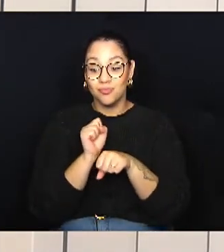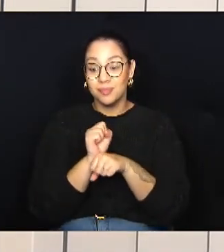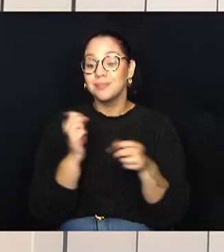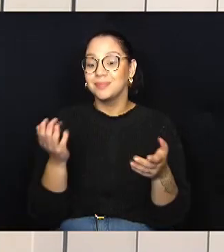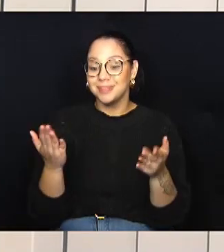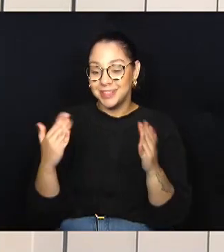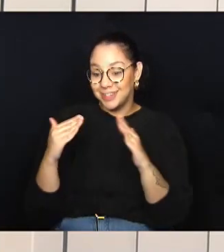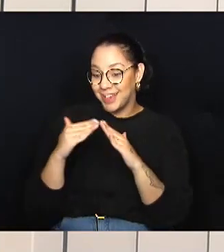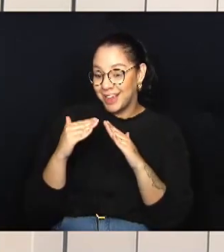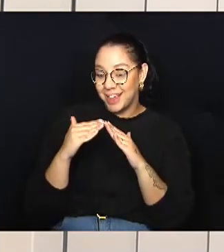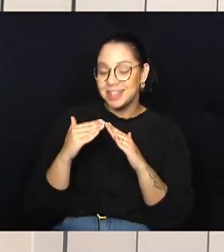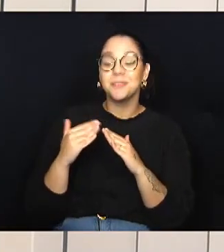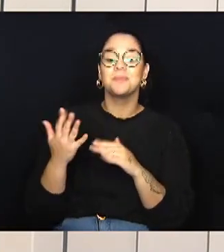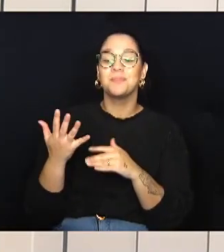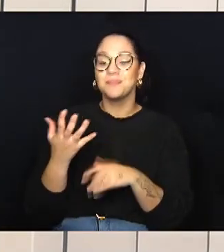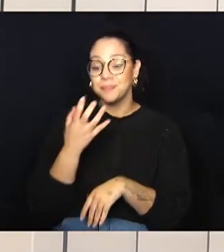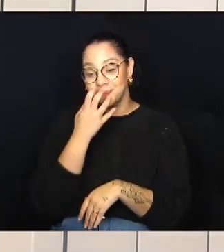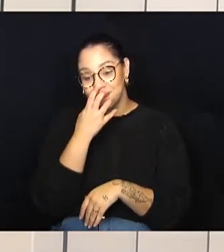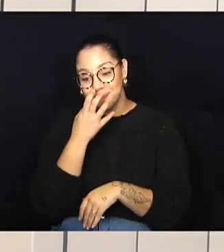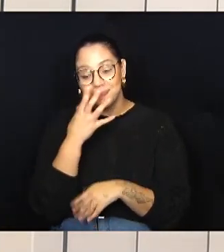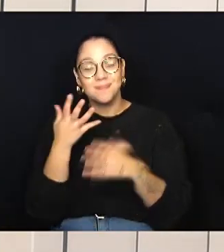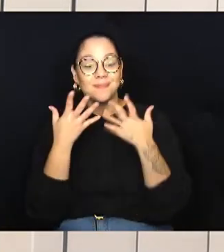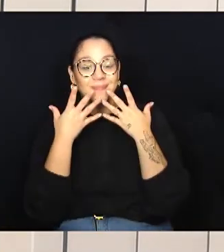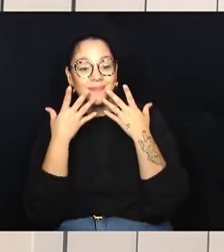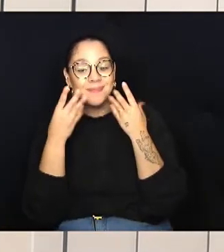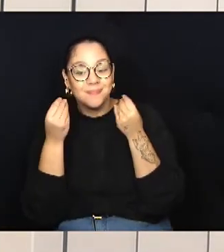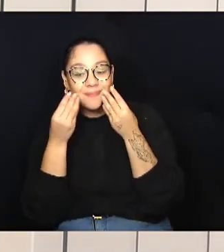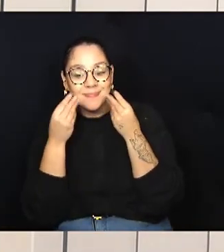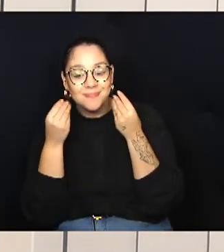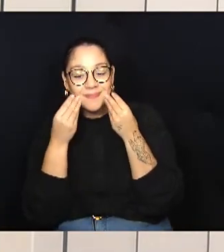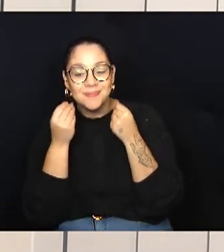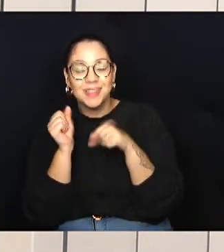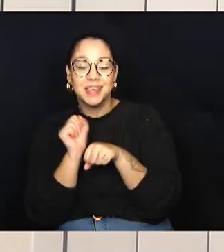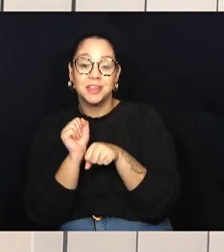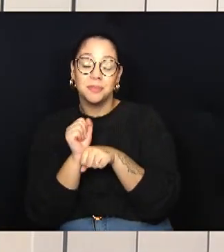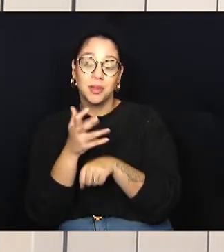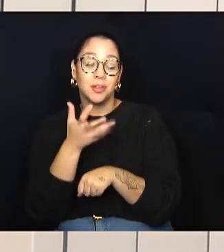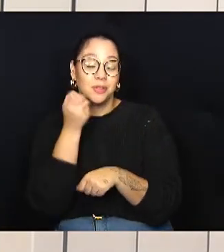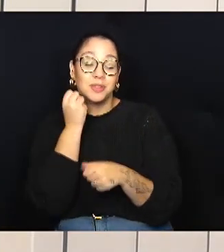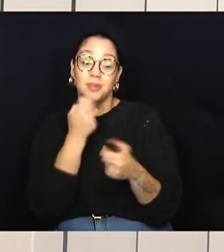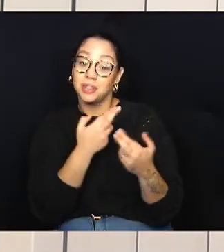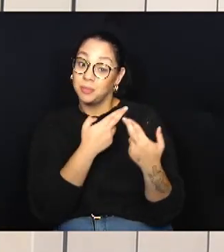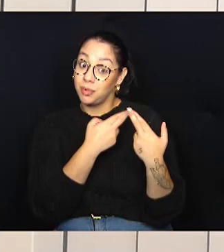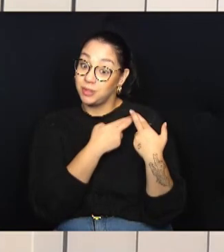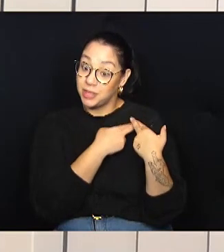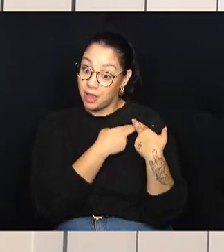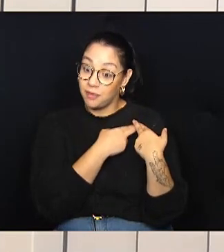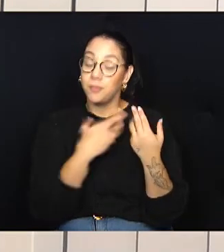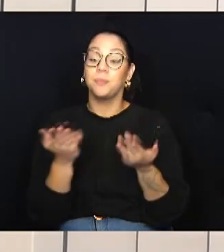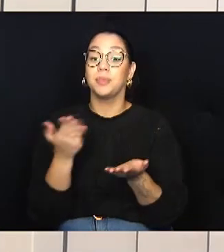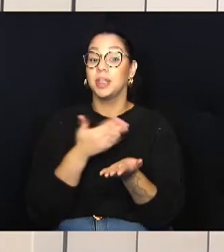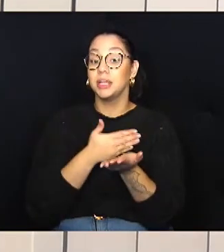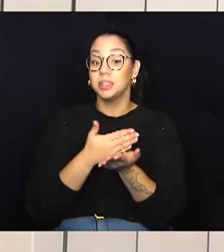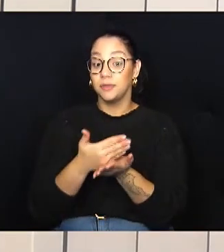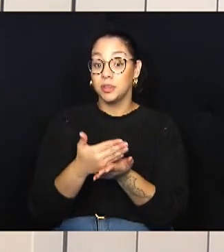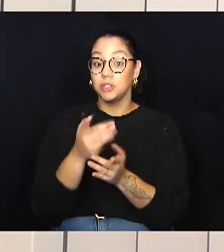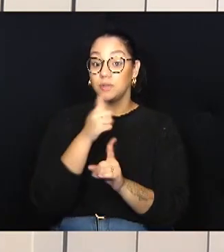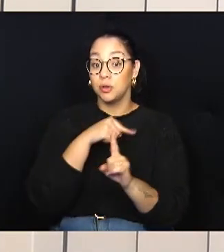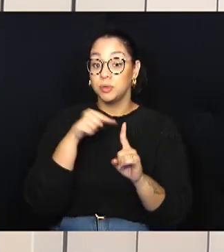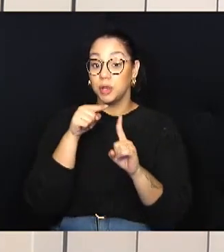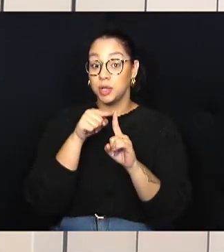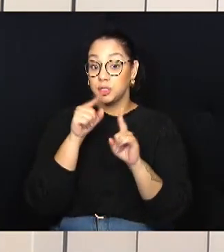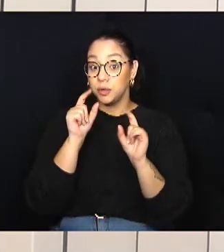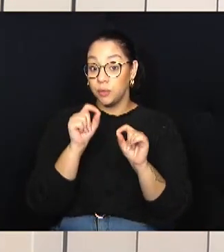Cães e gatinhos que aguardam uma adoção responsável. Essa iniciativa em prol dos bichinhos